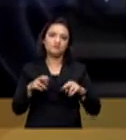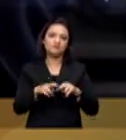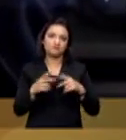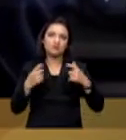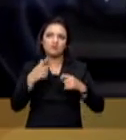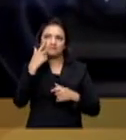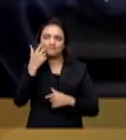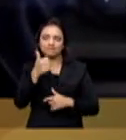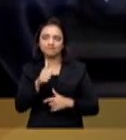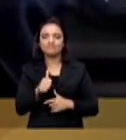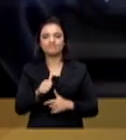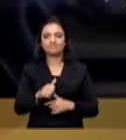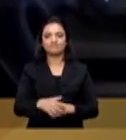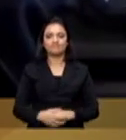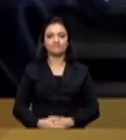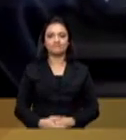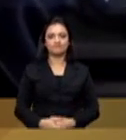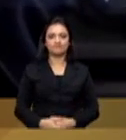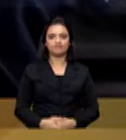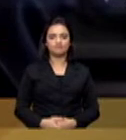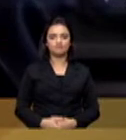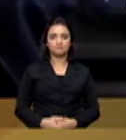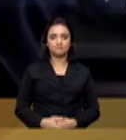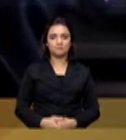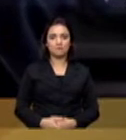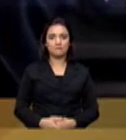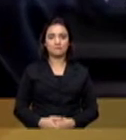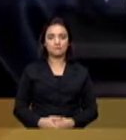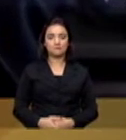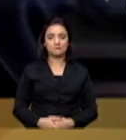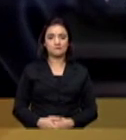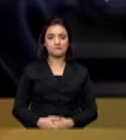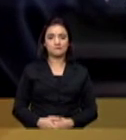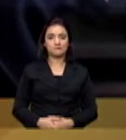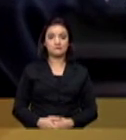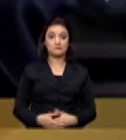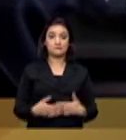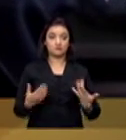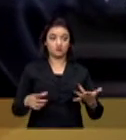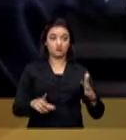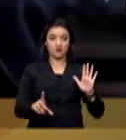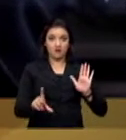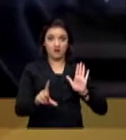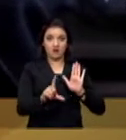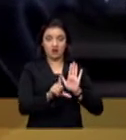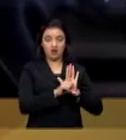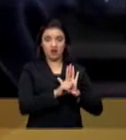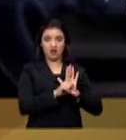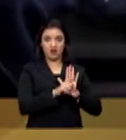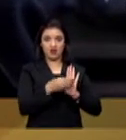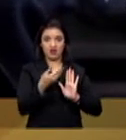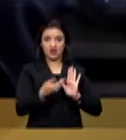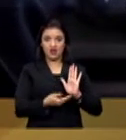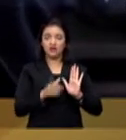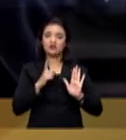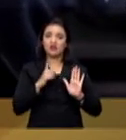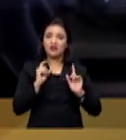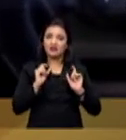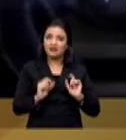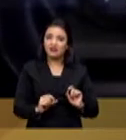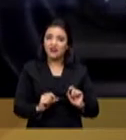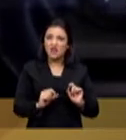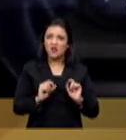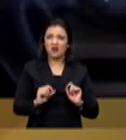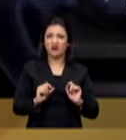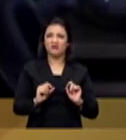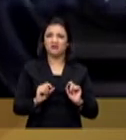abarque situações bastante heterogêneas. Plenário julga portanto, constitucionalidade da pena prevista no Código Penal para pessoas que